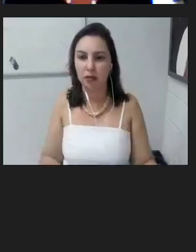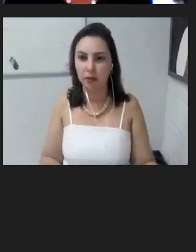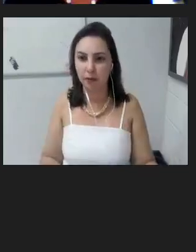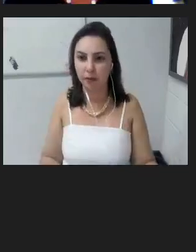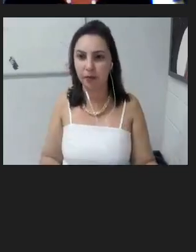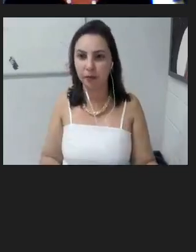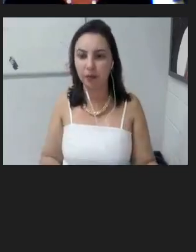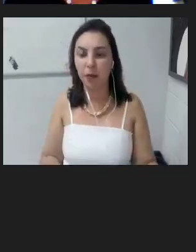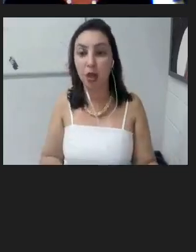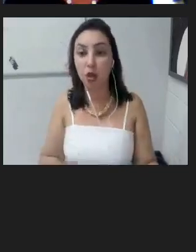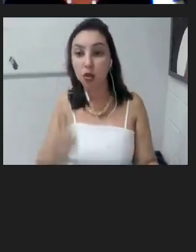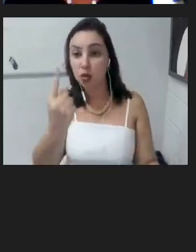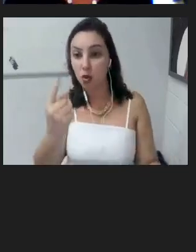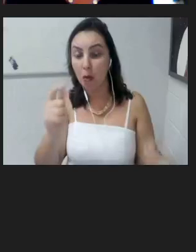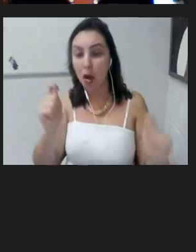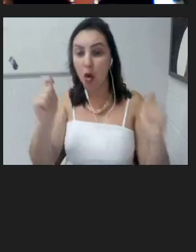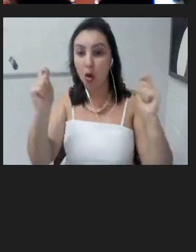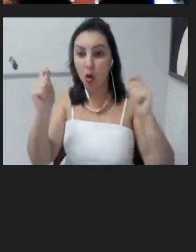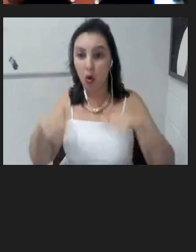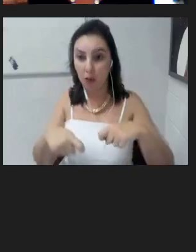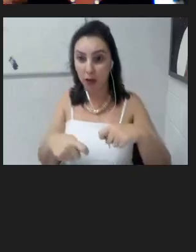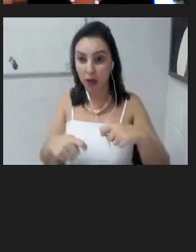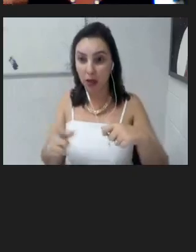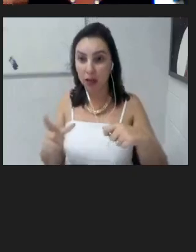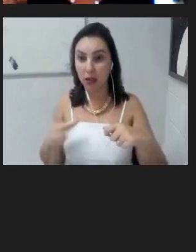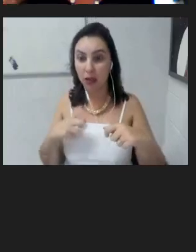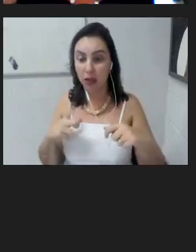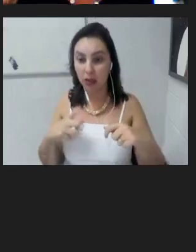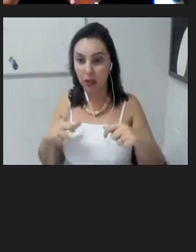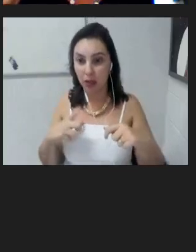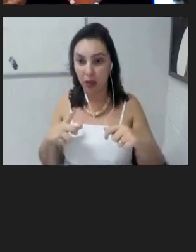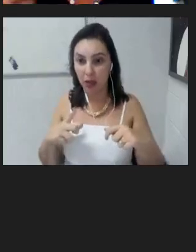das competências que está